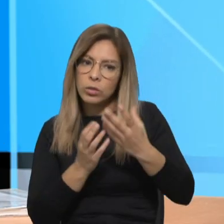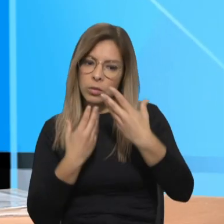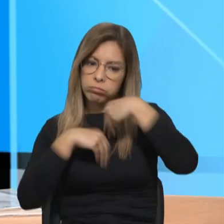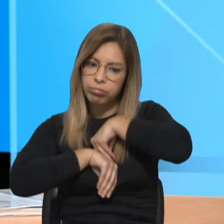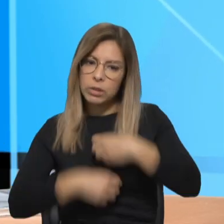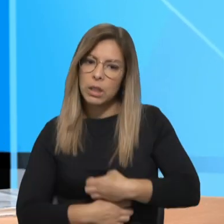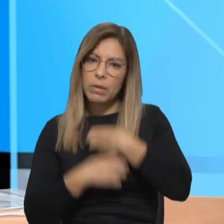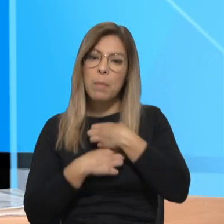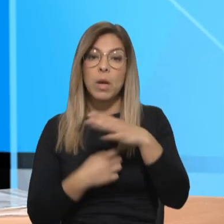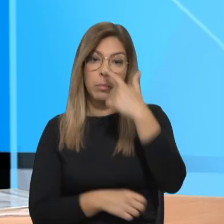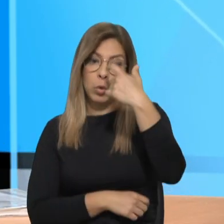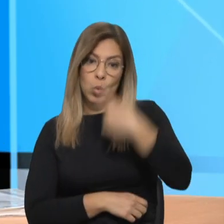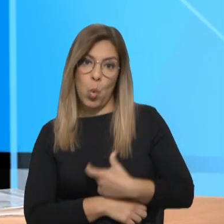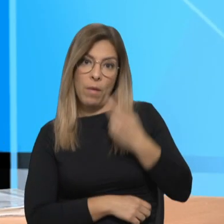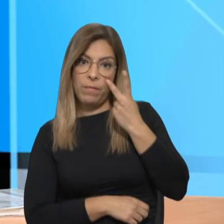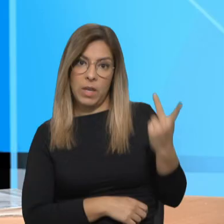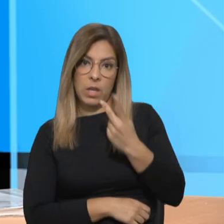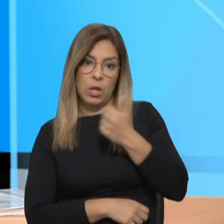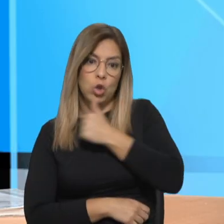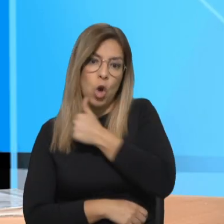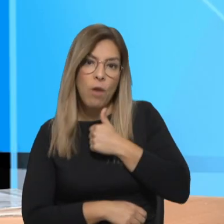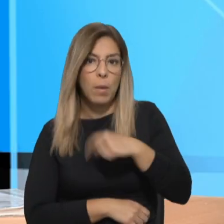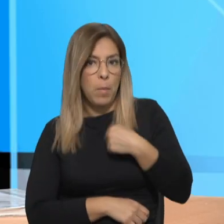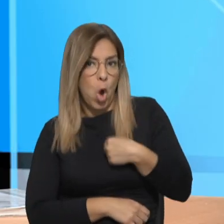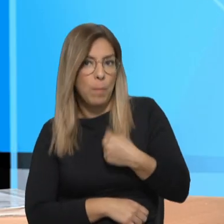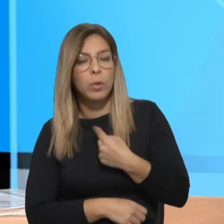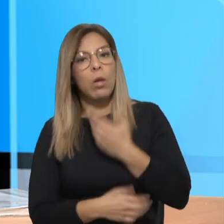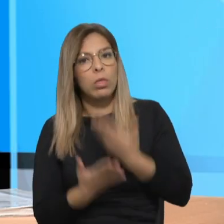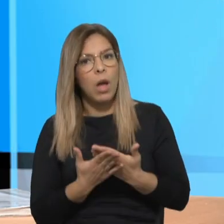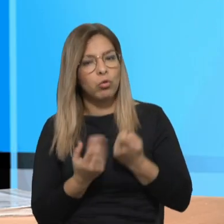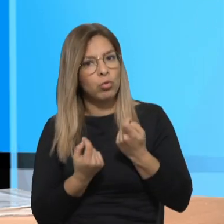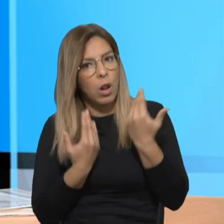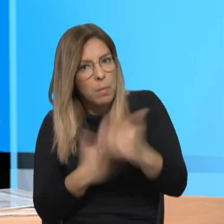vida do sofredor, a vida da pessoa frágil, nas muitas limitações,